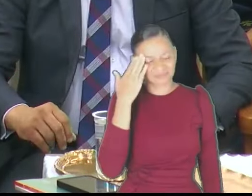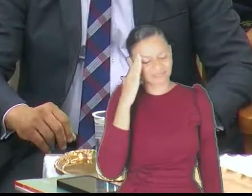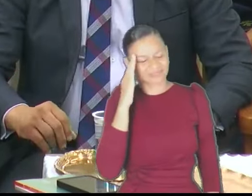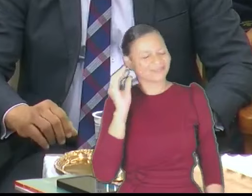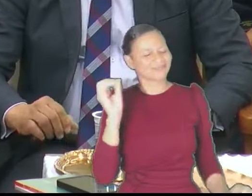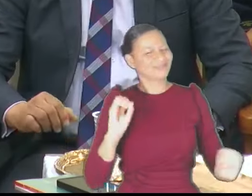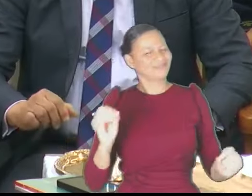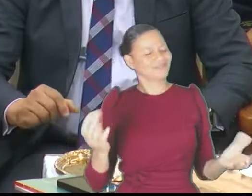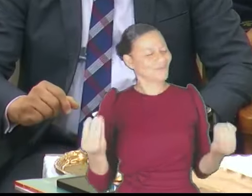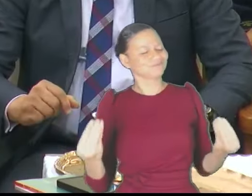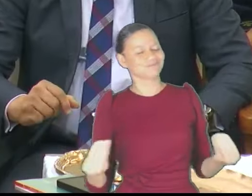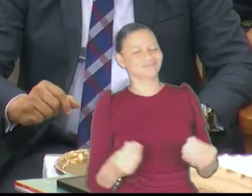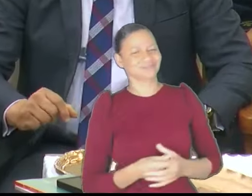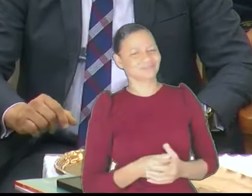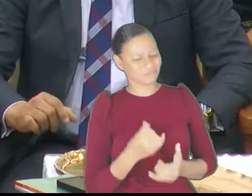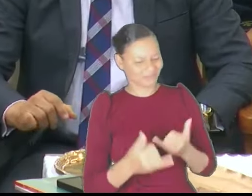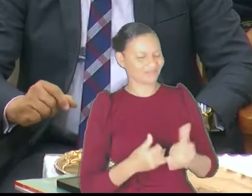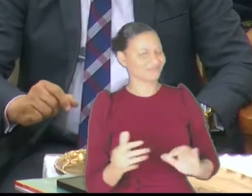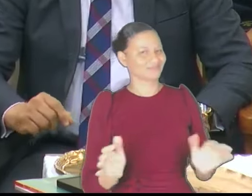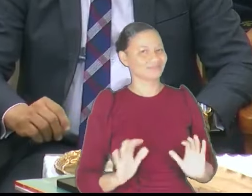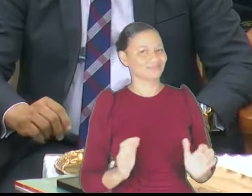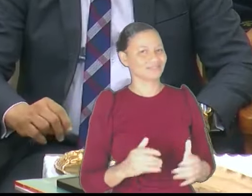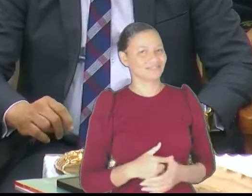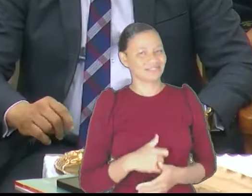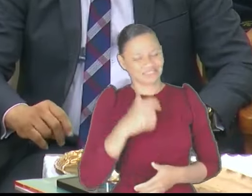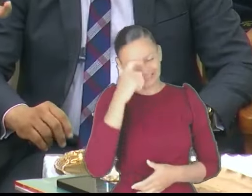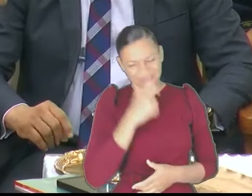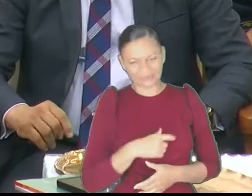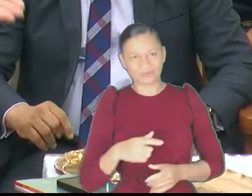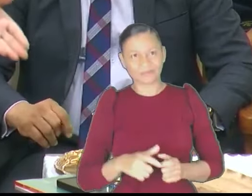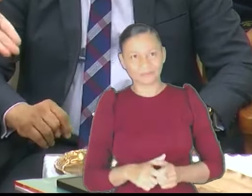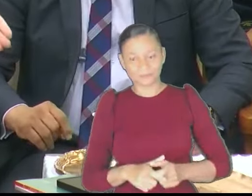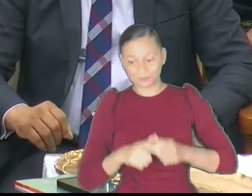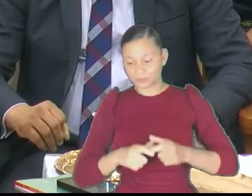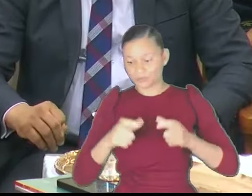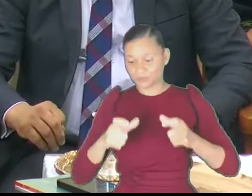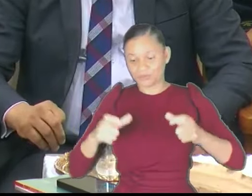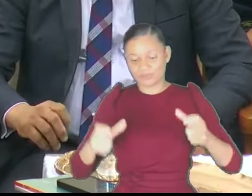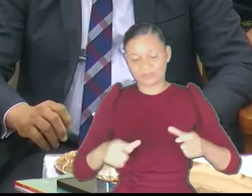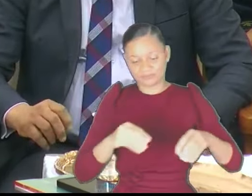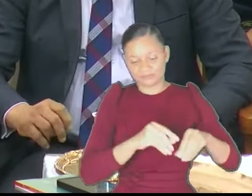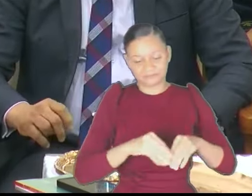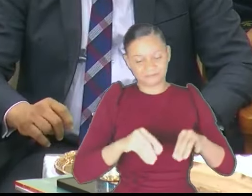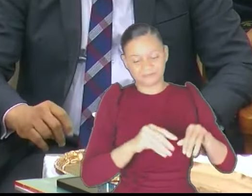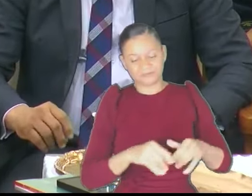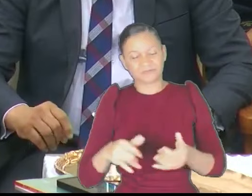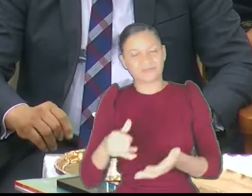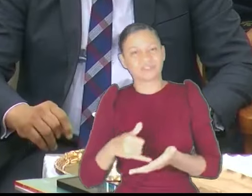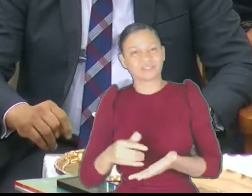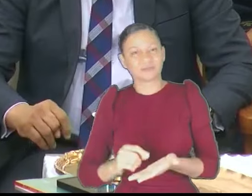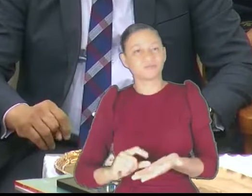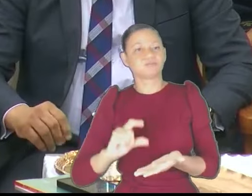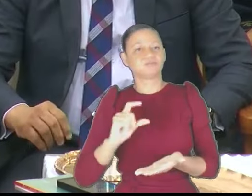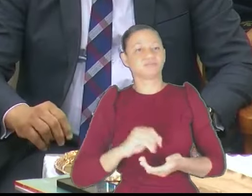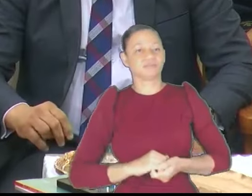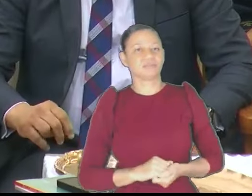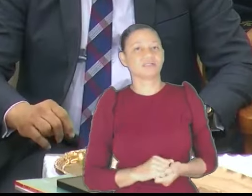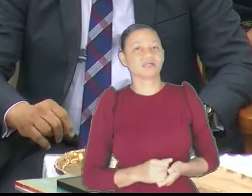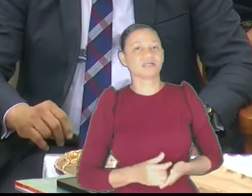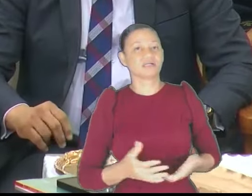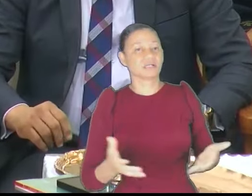um negócio desse, não. A gente quer ser de Deus hoje sem multiplicar azeite de farinha. Imagine Elias nessa situação. Ele disse: